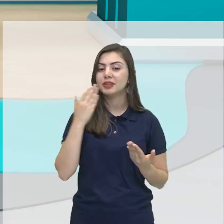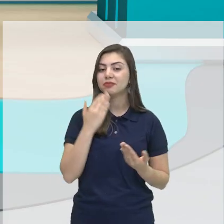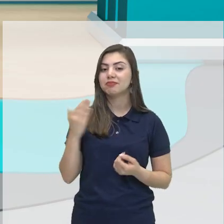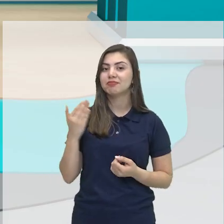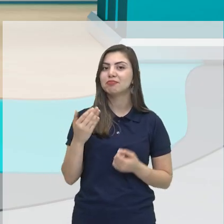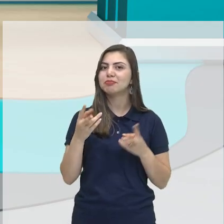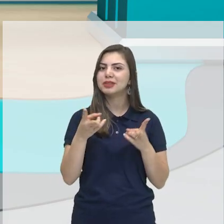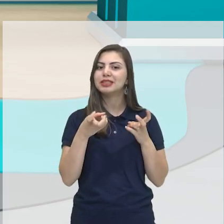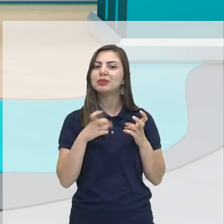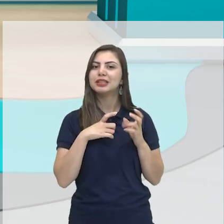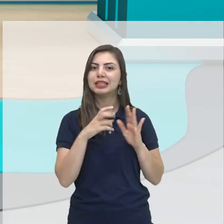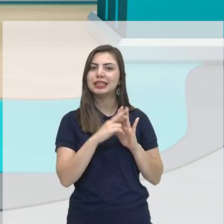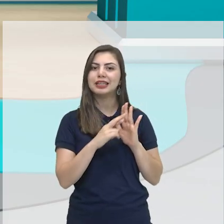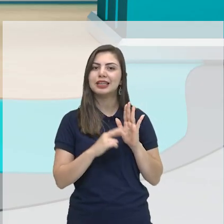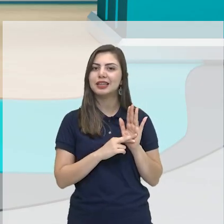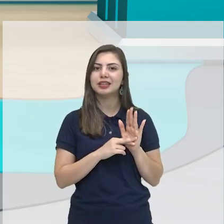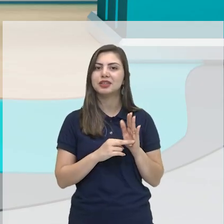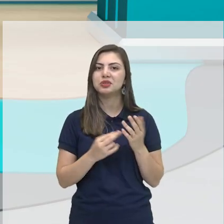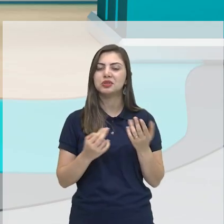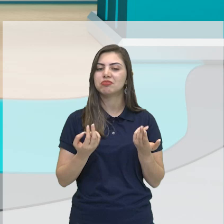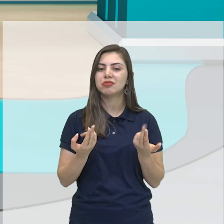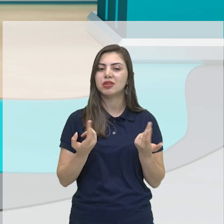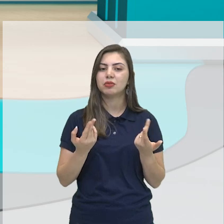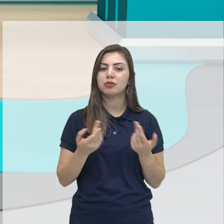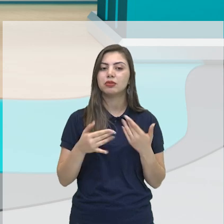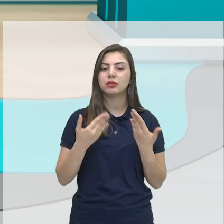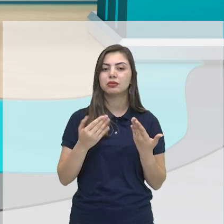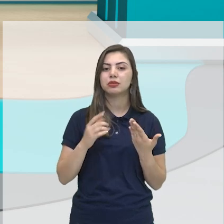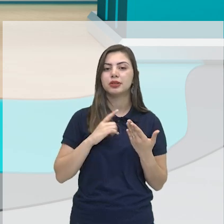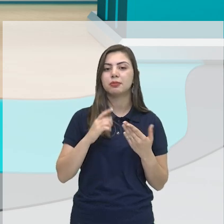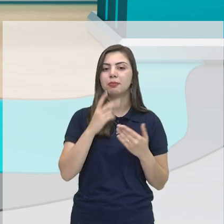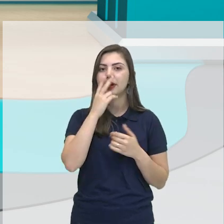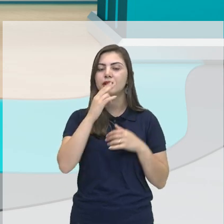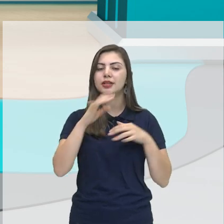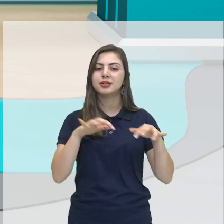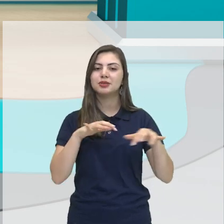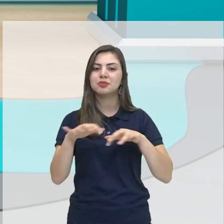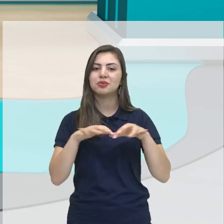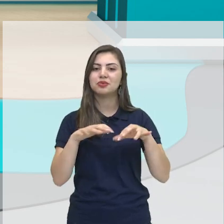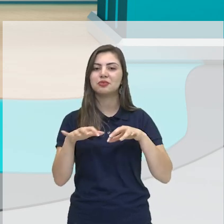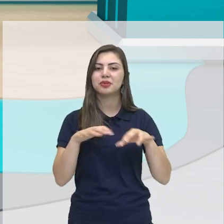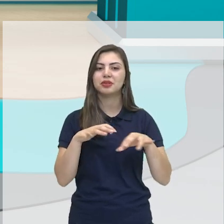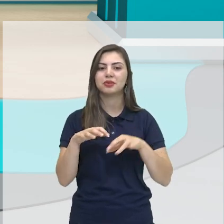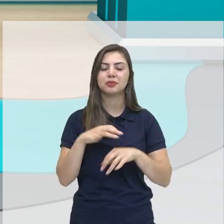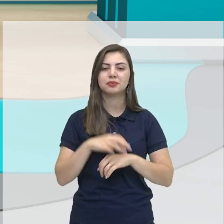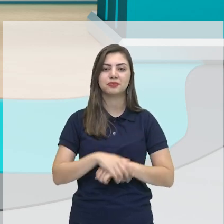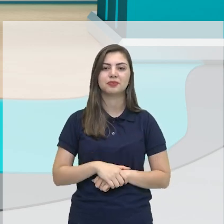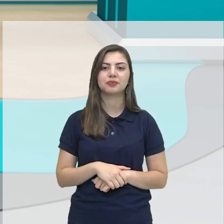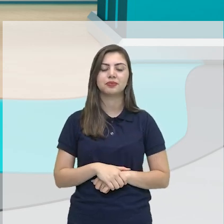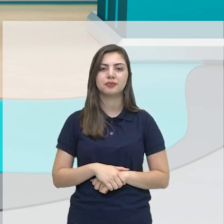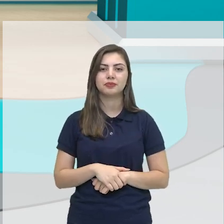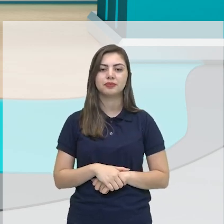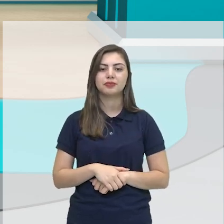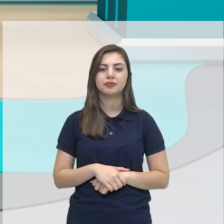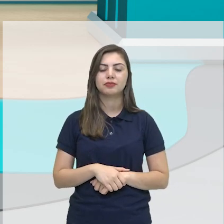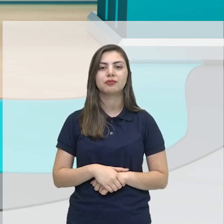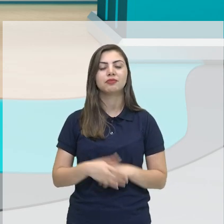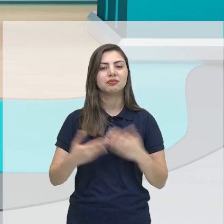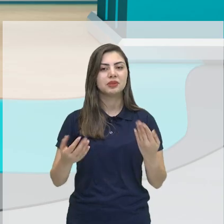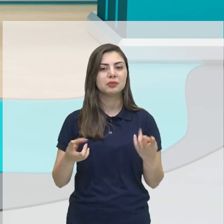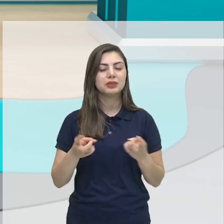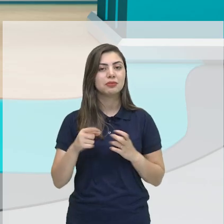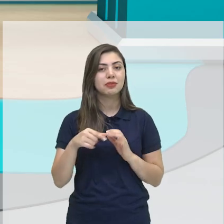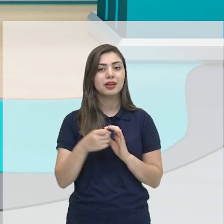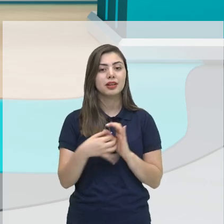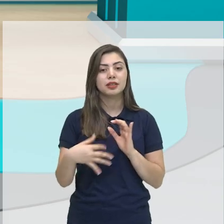nem se posicionar, mas era uma lei, era representado assim no Egito. Vamos ver aqui uma imagem de uma pintura